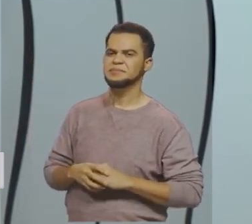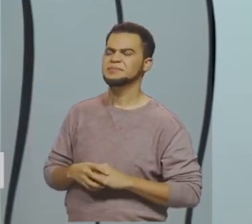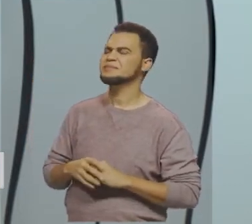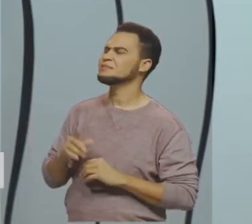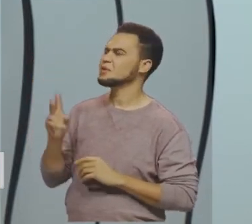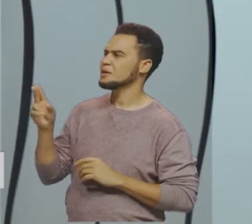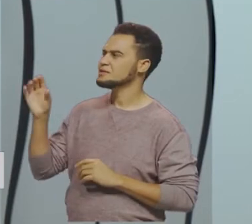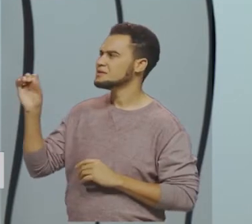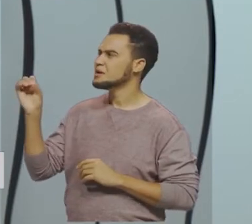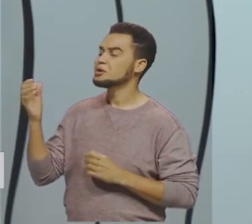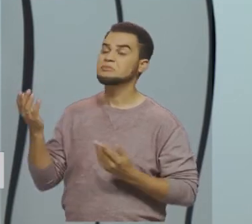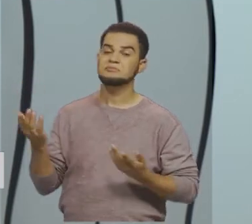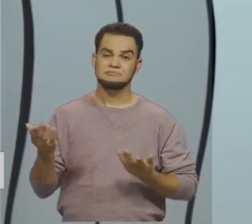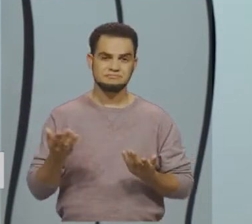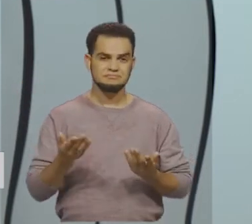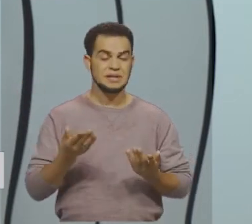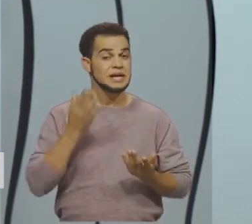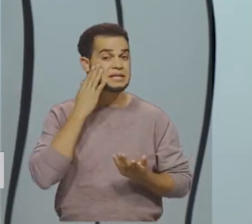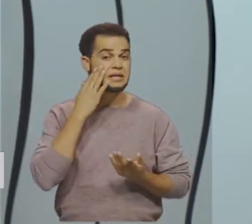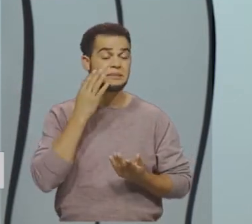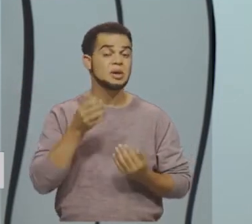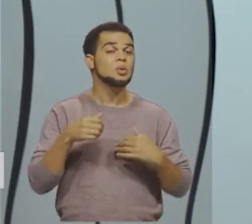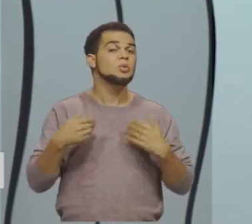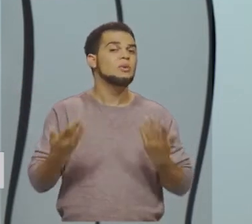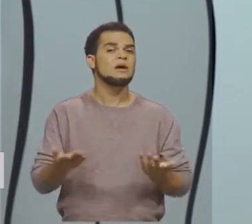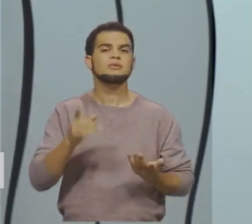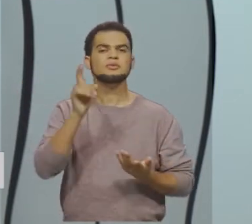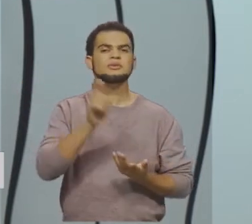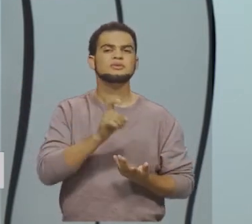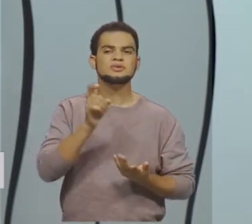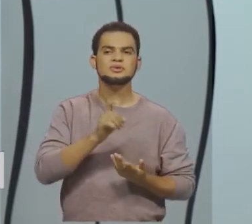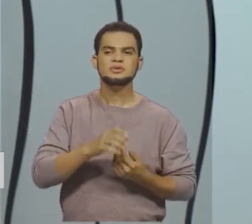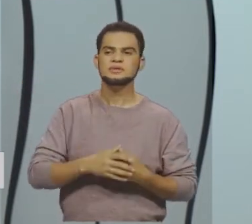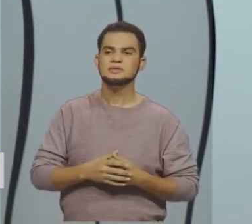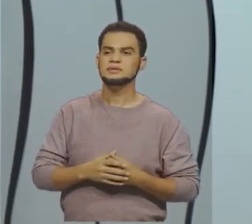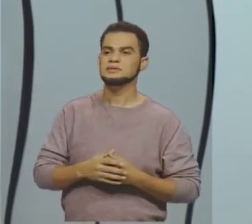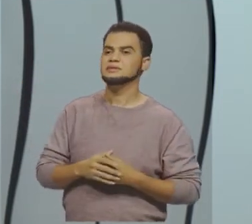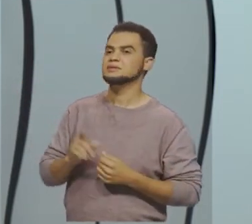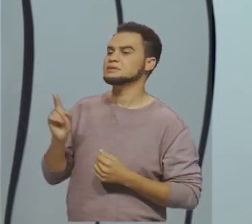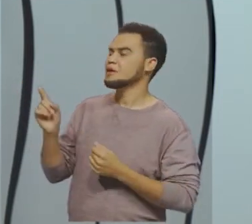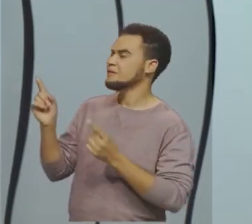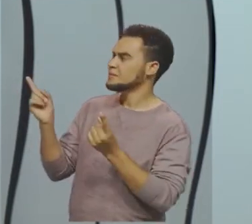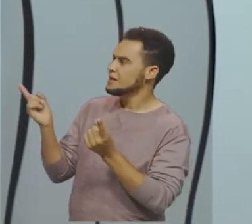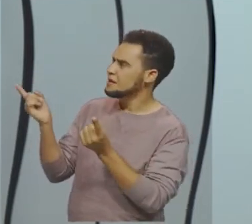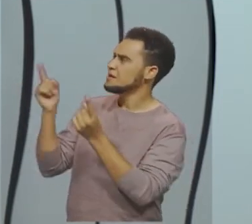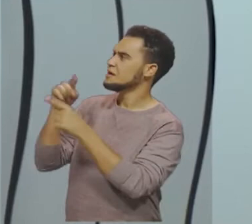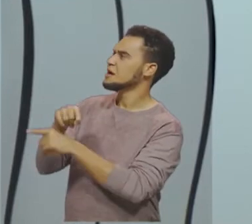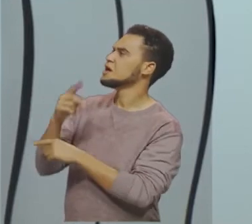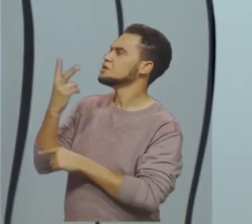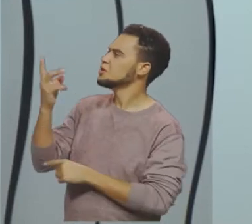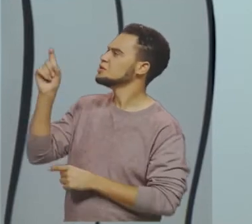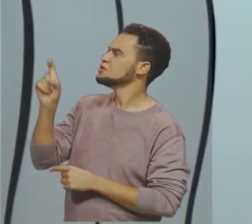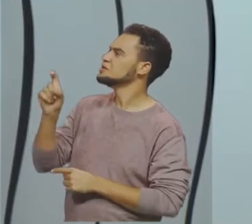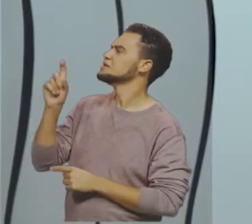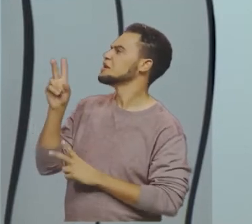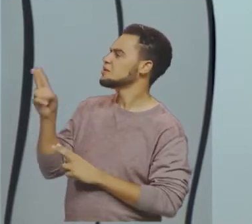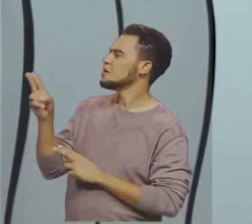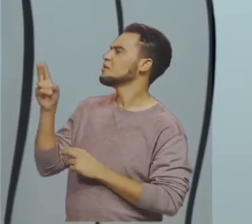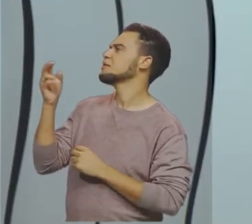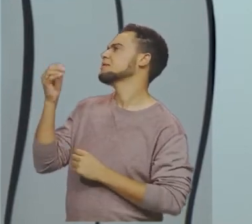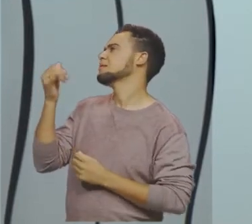que vale x, por exemplo. Beleza? Então, mudando de sinal, né? Mudando de posição. 2x é igual a